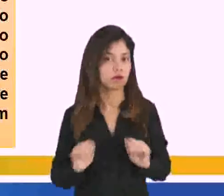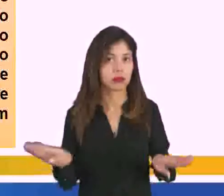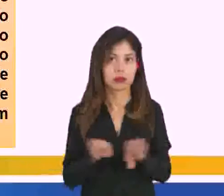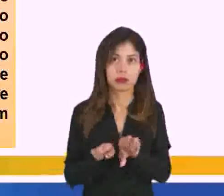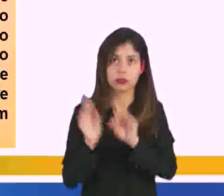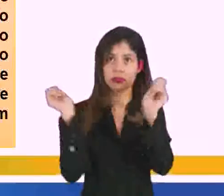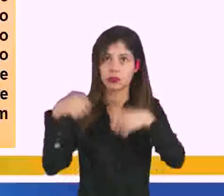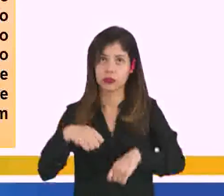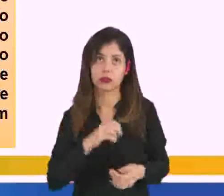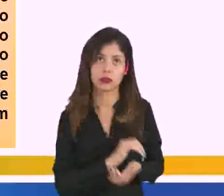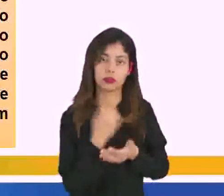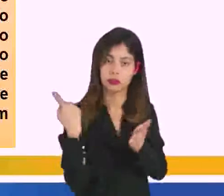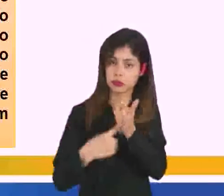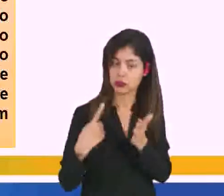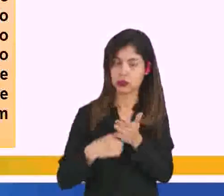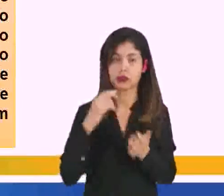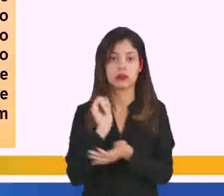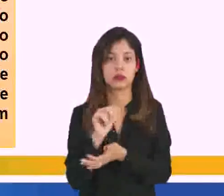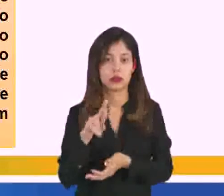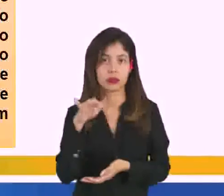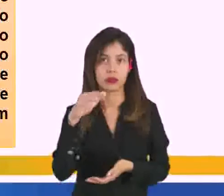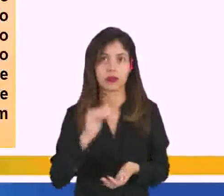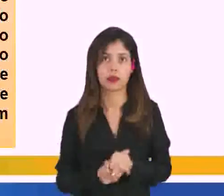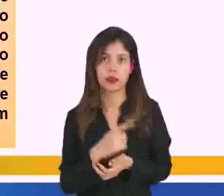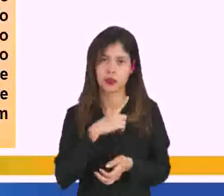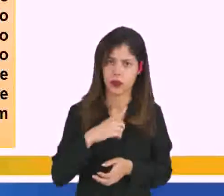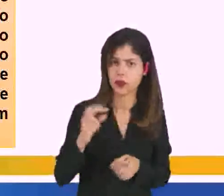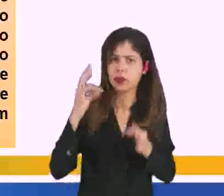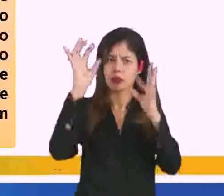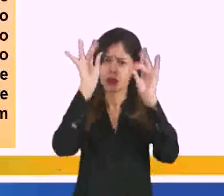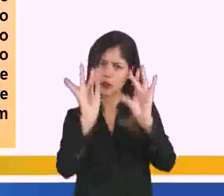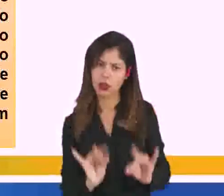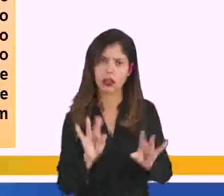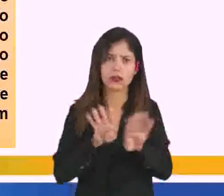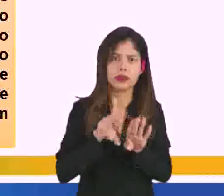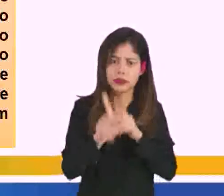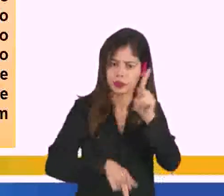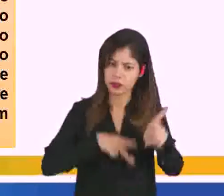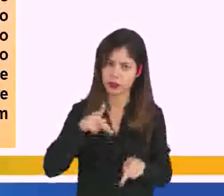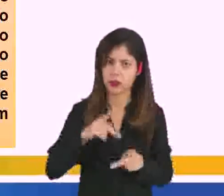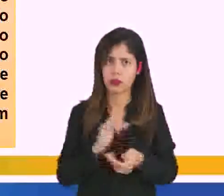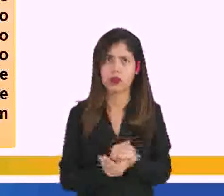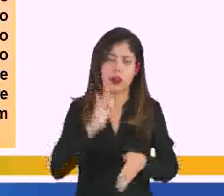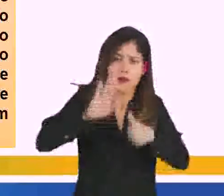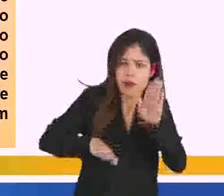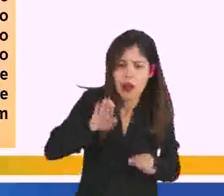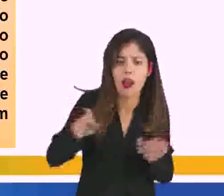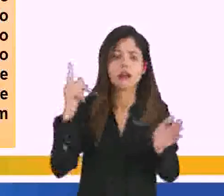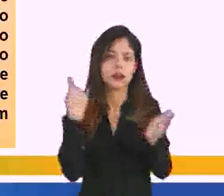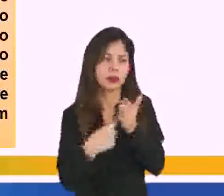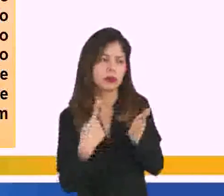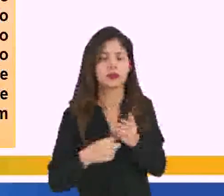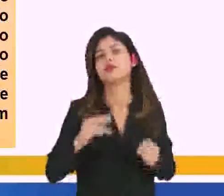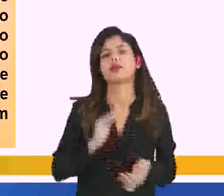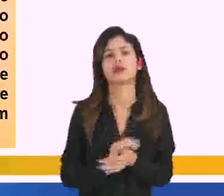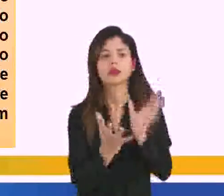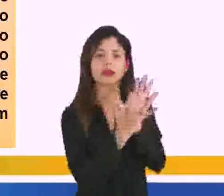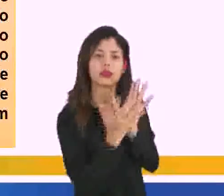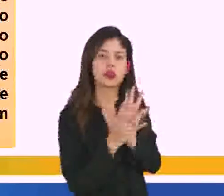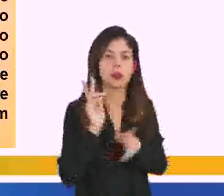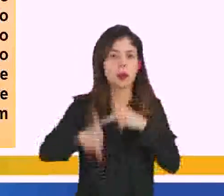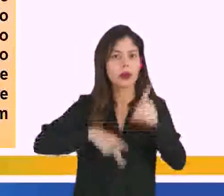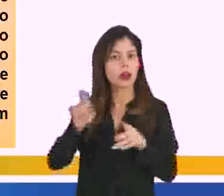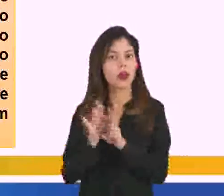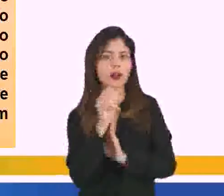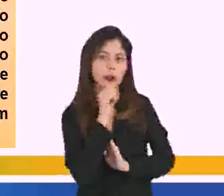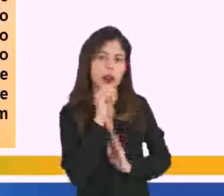portanto, é considerada uma pesquisa amostral. Note que a definição de população, ela varia de acordo com o grupo. Nesse caso da escola, a